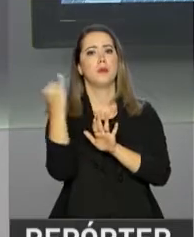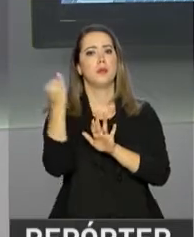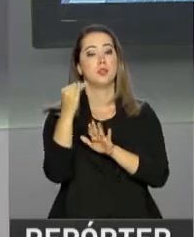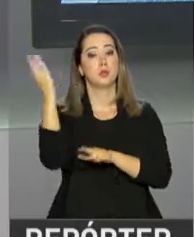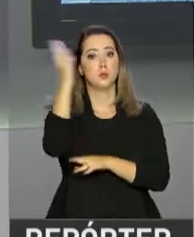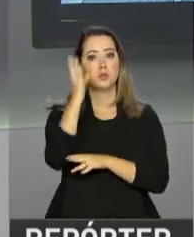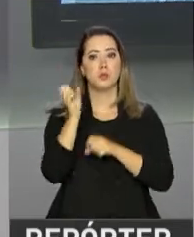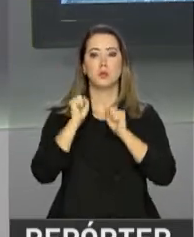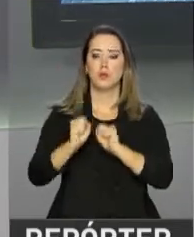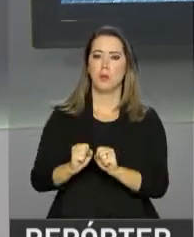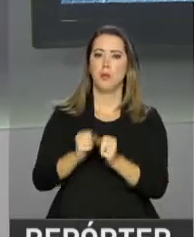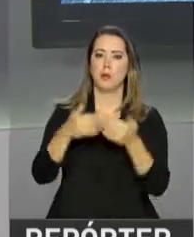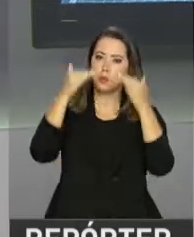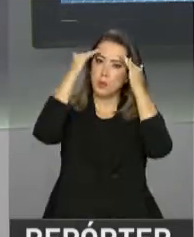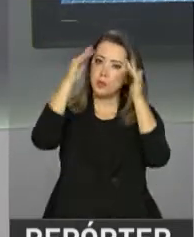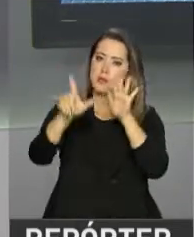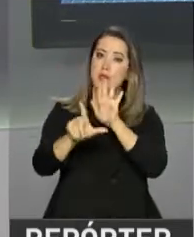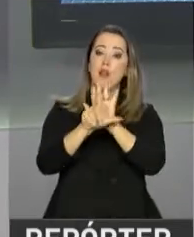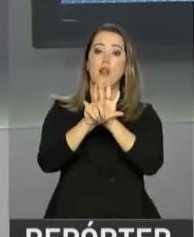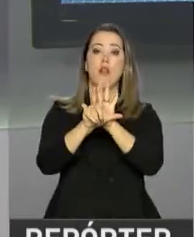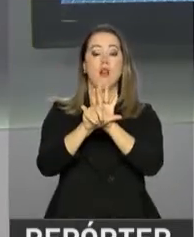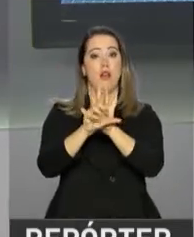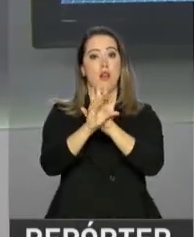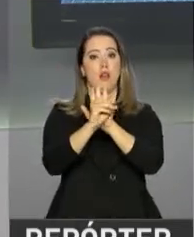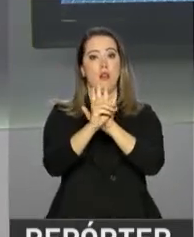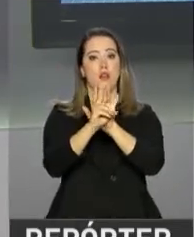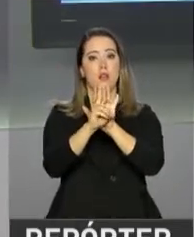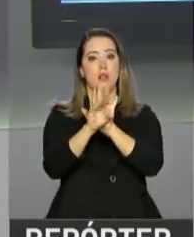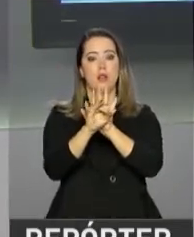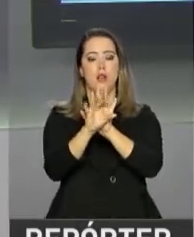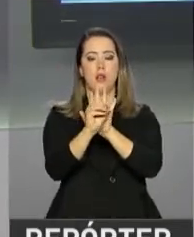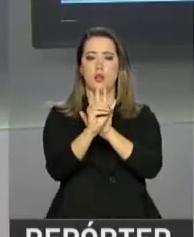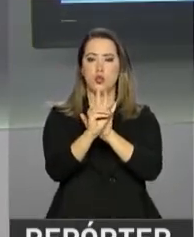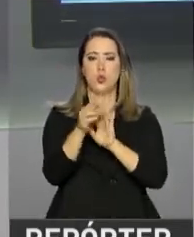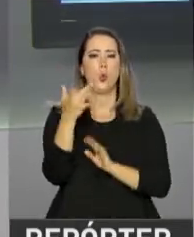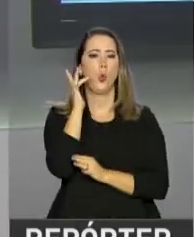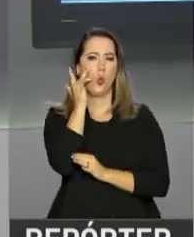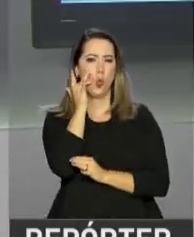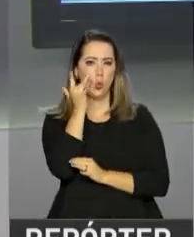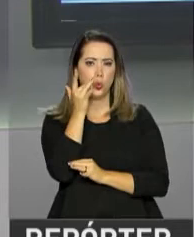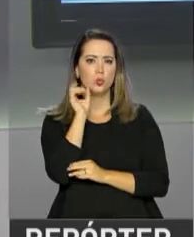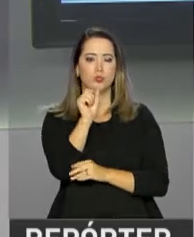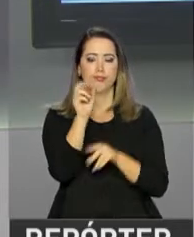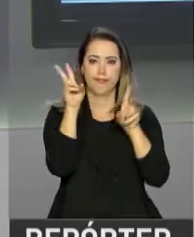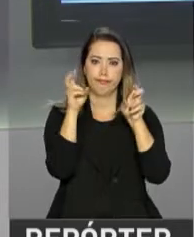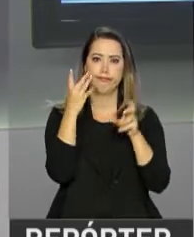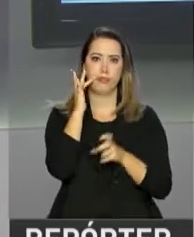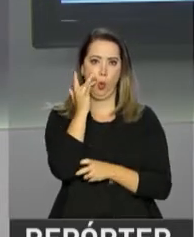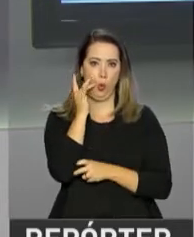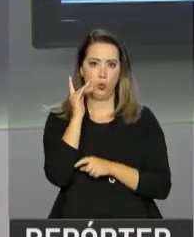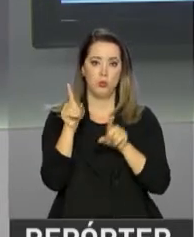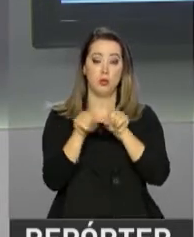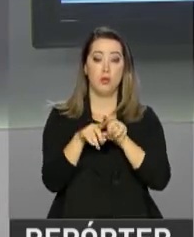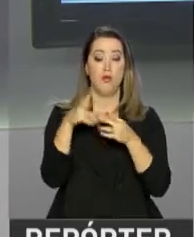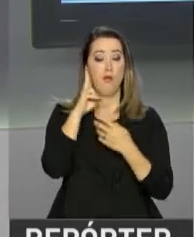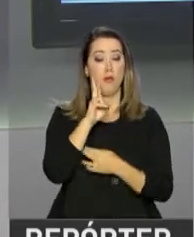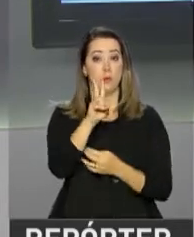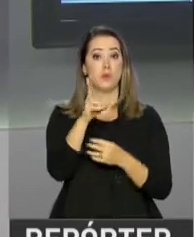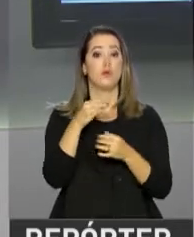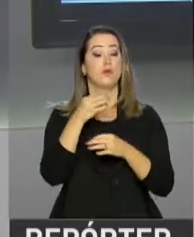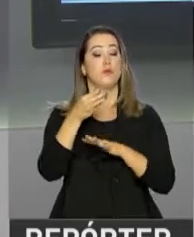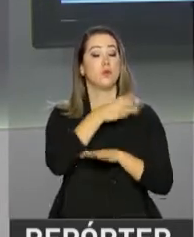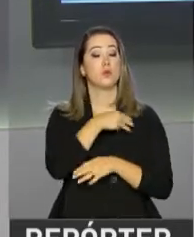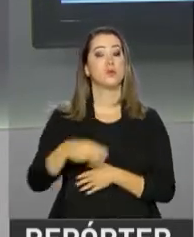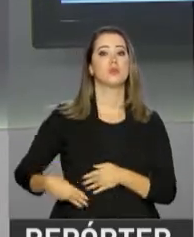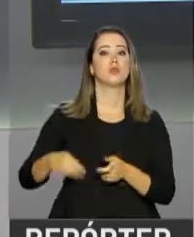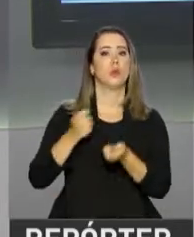Brasil possa cumprir a regra de ouro. O repórter João Pedro Neto acompanhou coletiva de imprensa com os ministros da área econômica e tem os